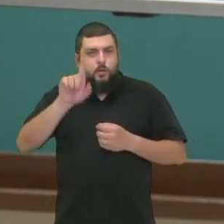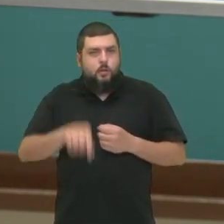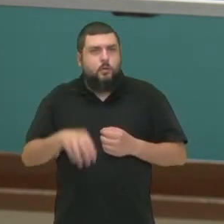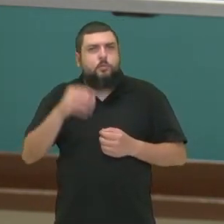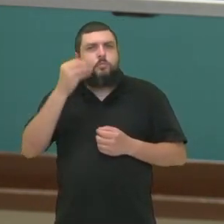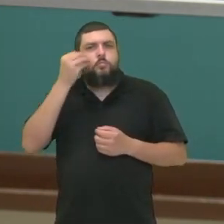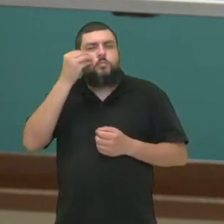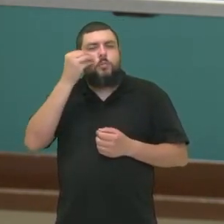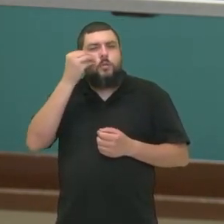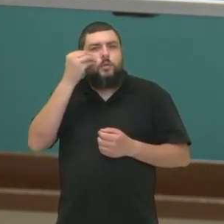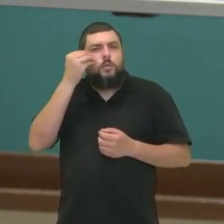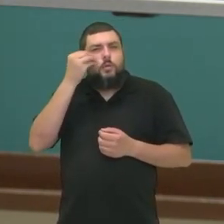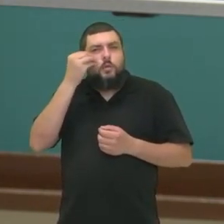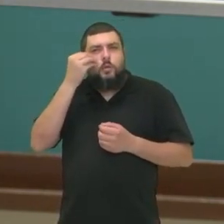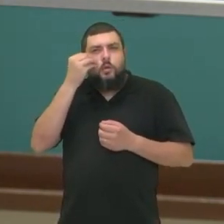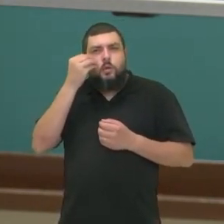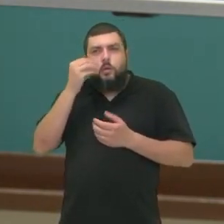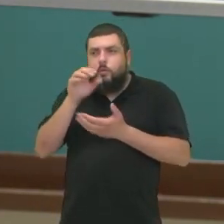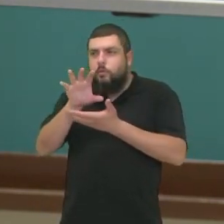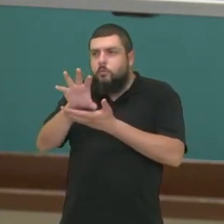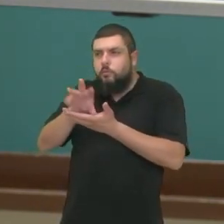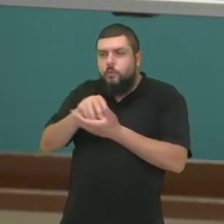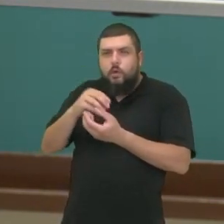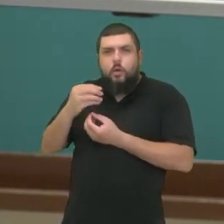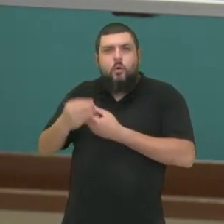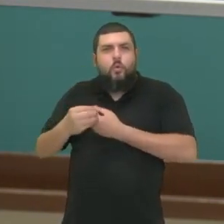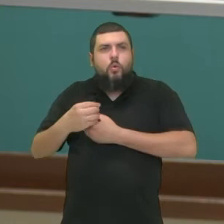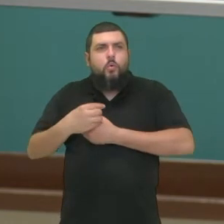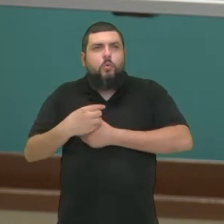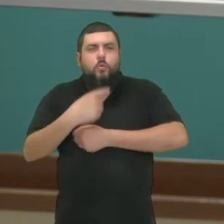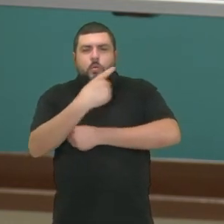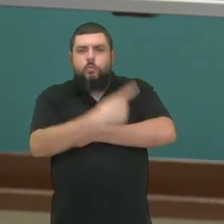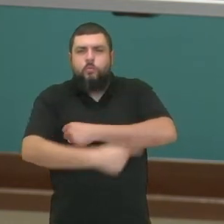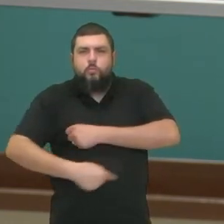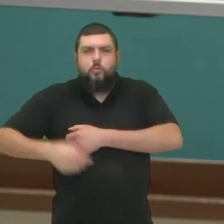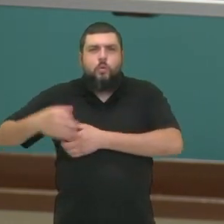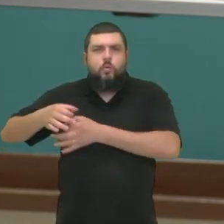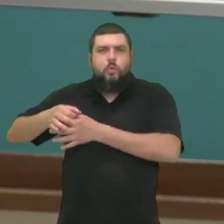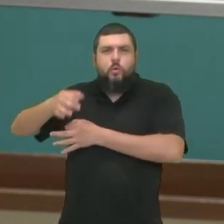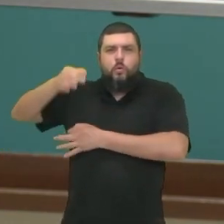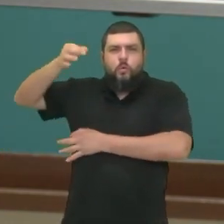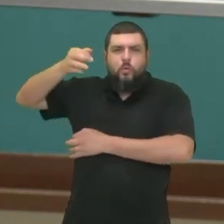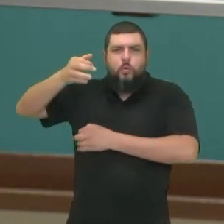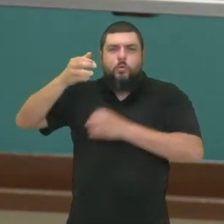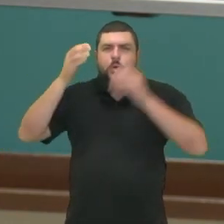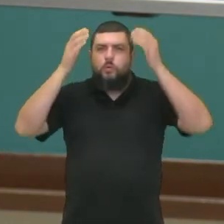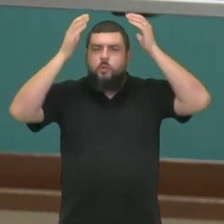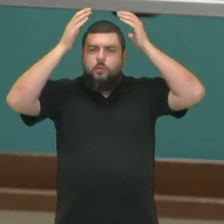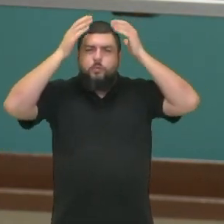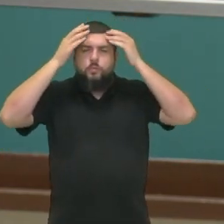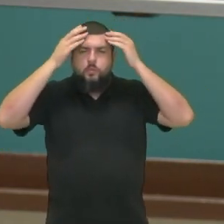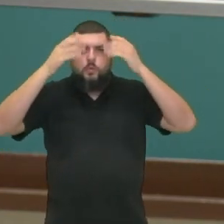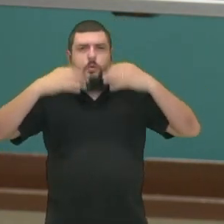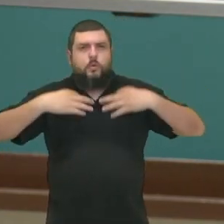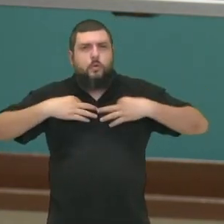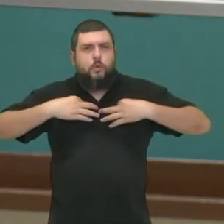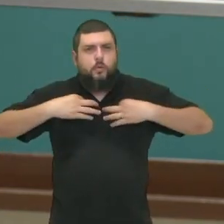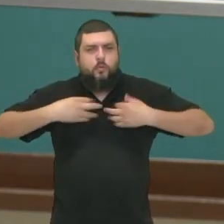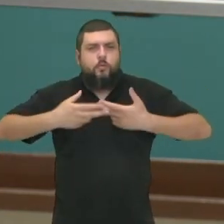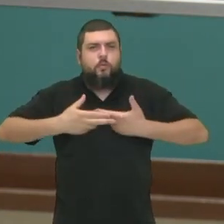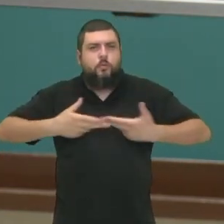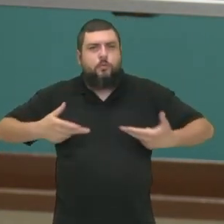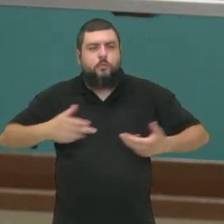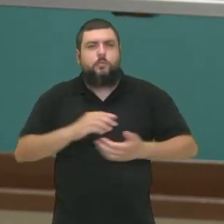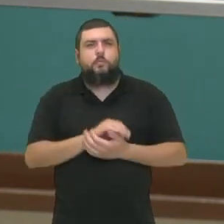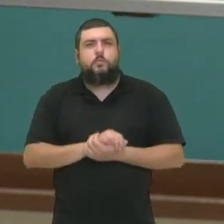próxima possível da armadura, as lanças, o capacete, o elmo, a roupa.